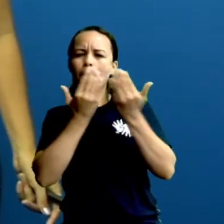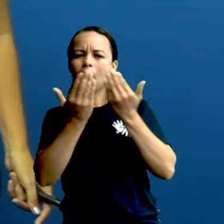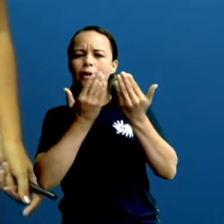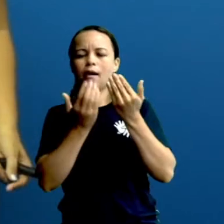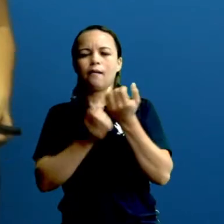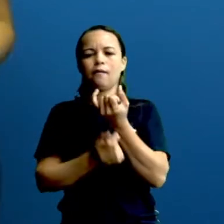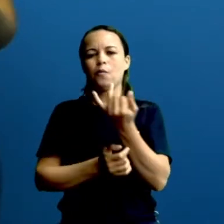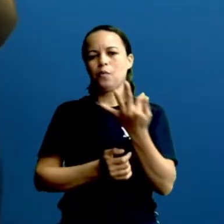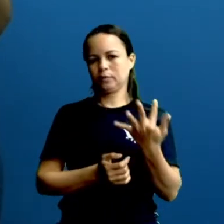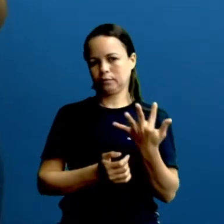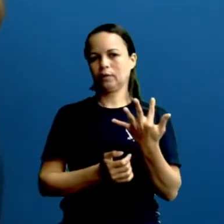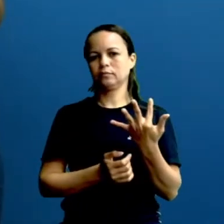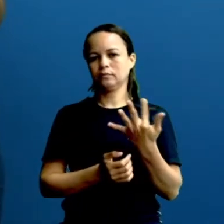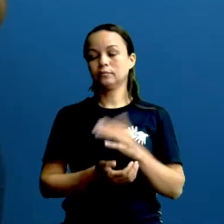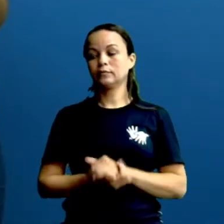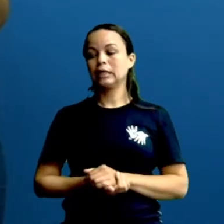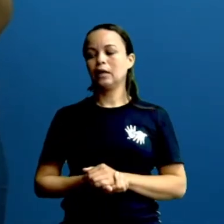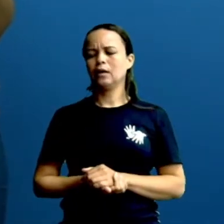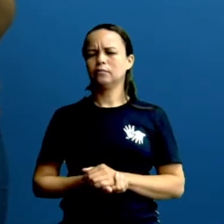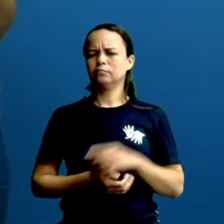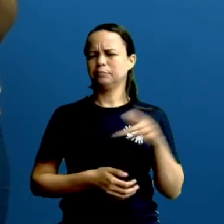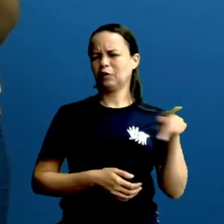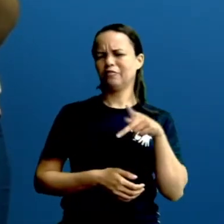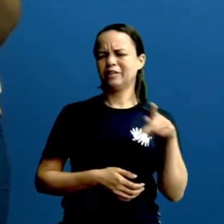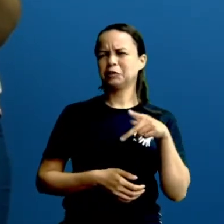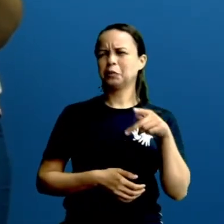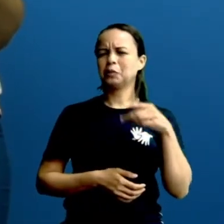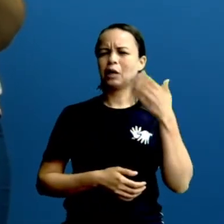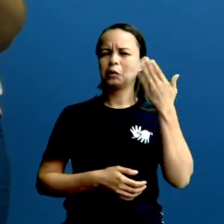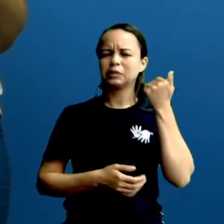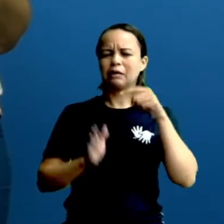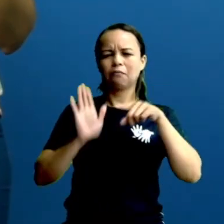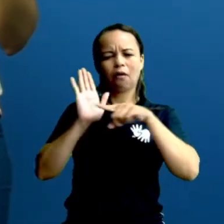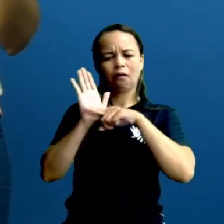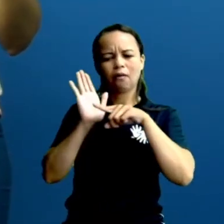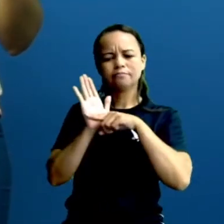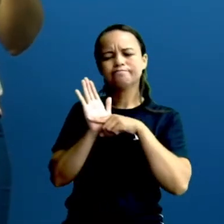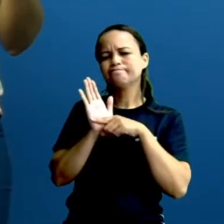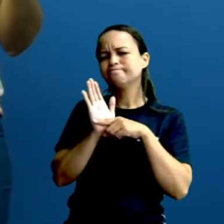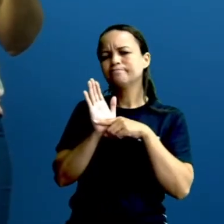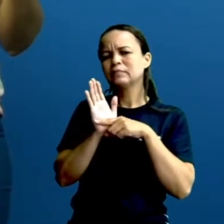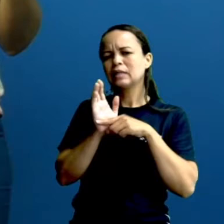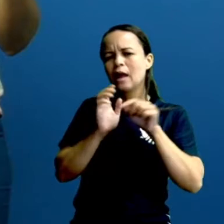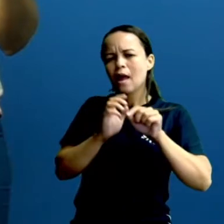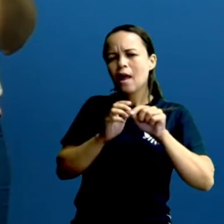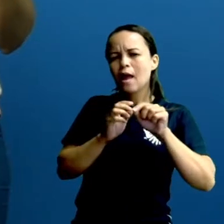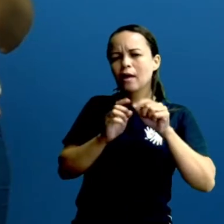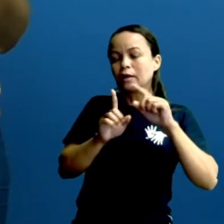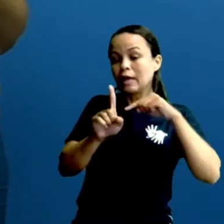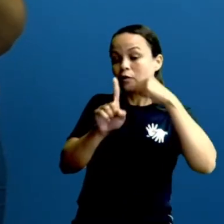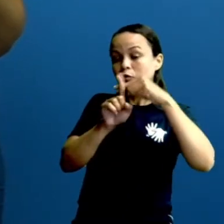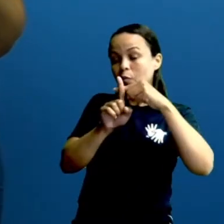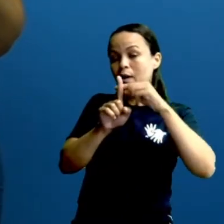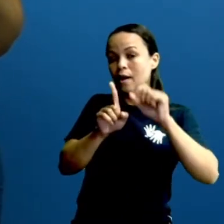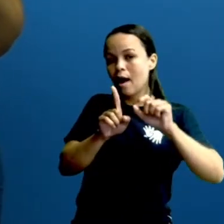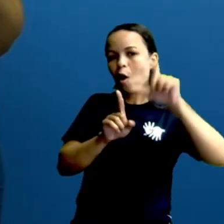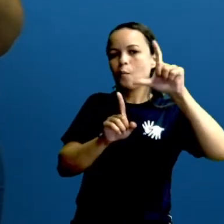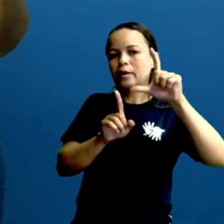essas quantidades. Ah, professora, eu sei que da adição, ela aumenta. Então,